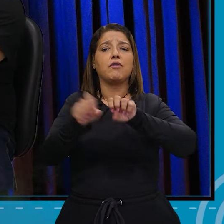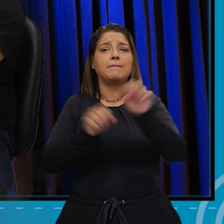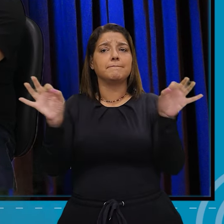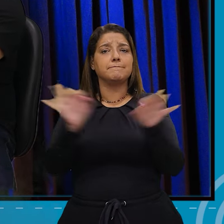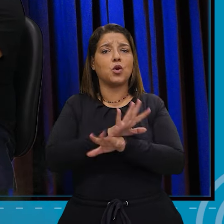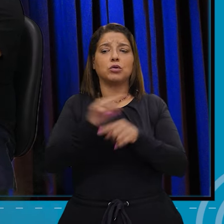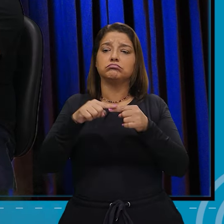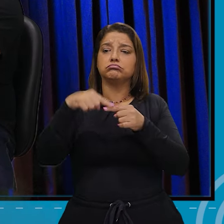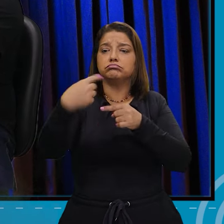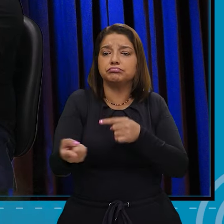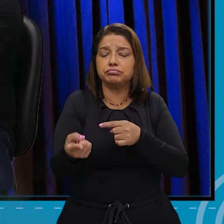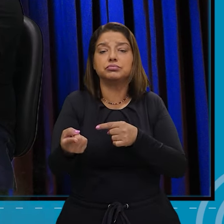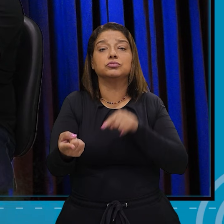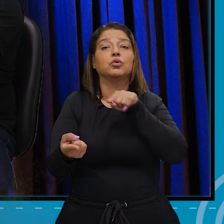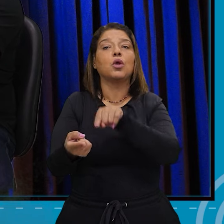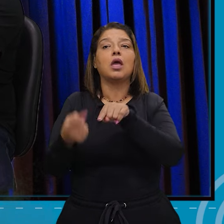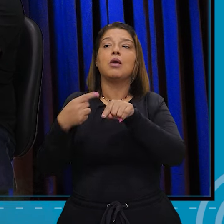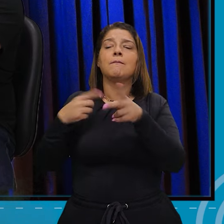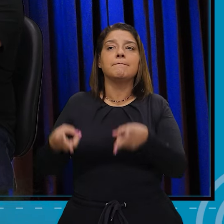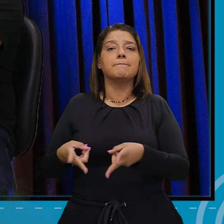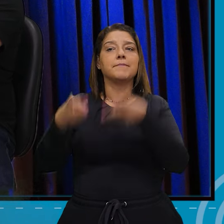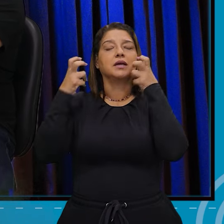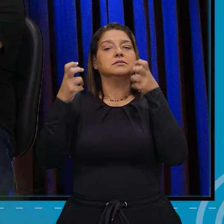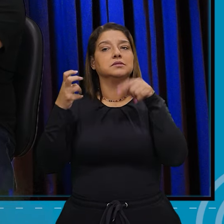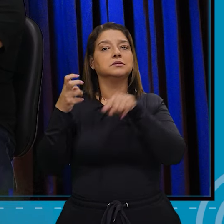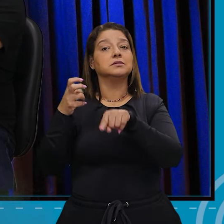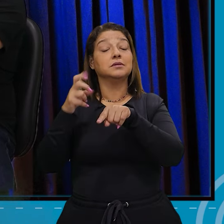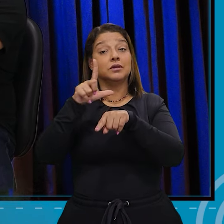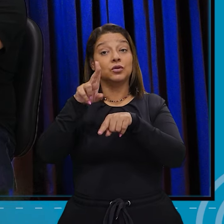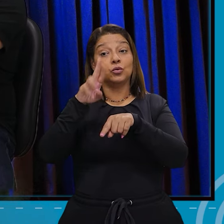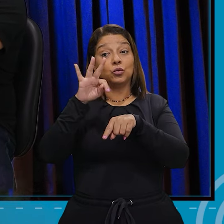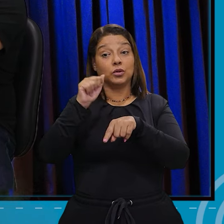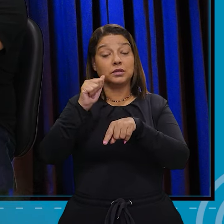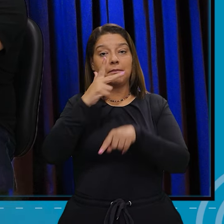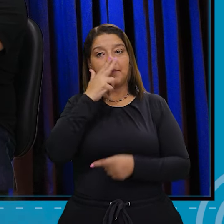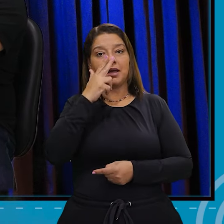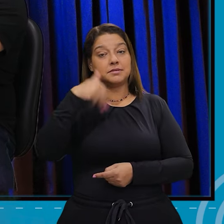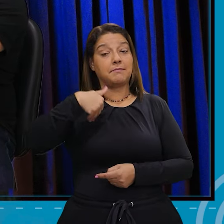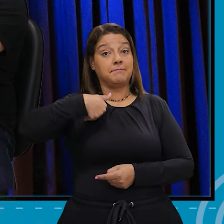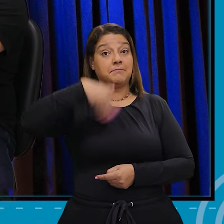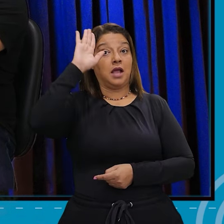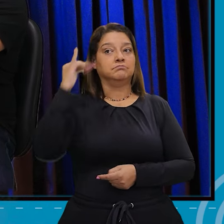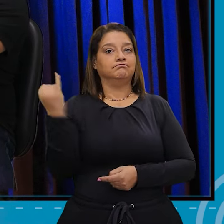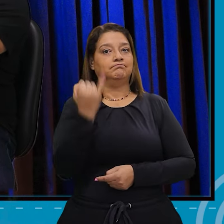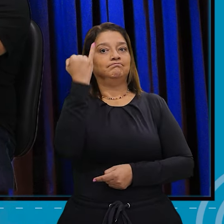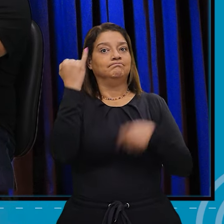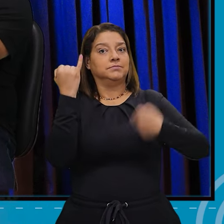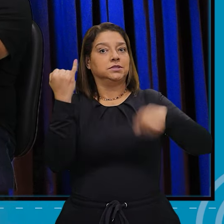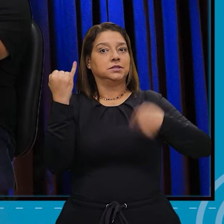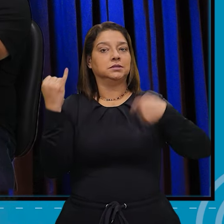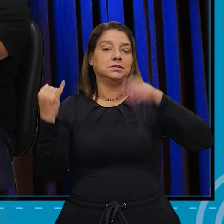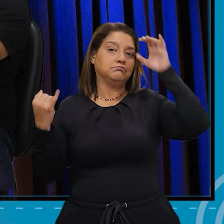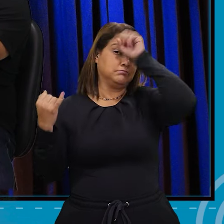a formação que eu tive em curso superior, eu percebi que esse elemento ele passa cada vez mais a se tornar